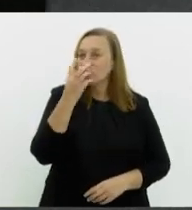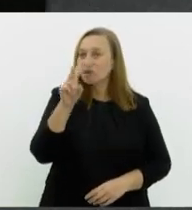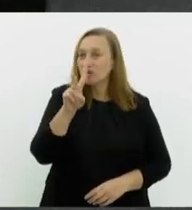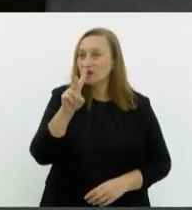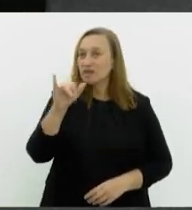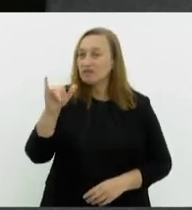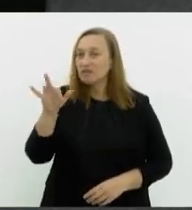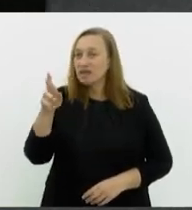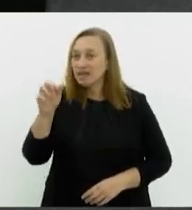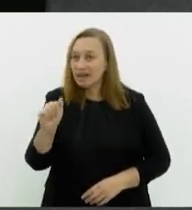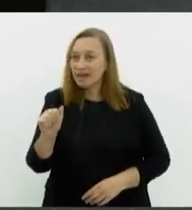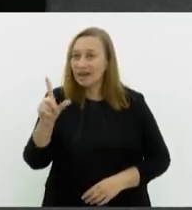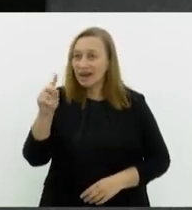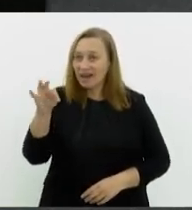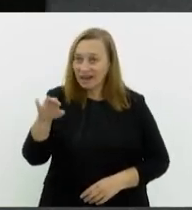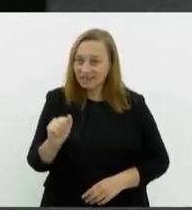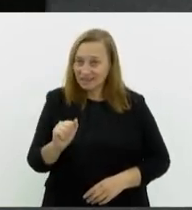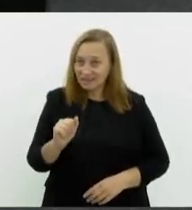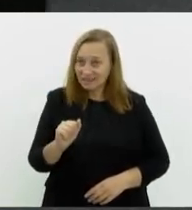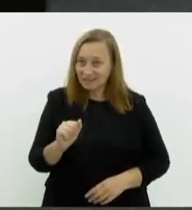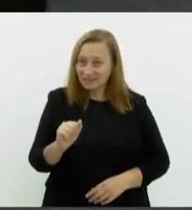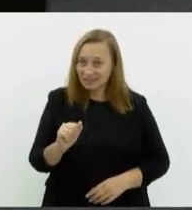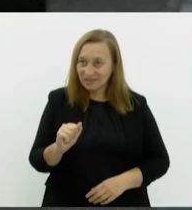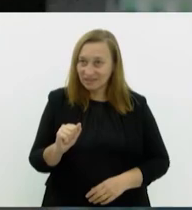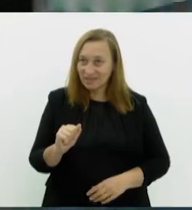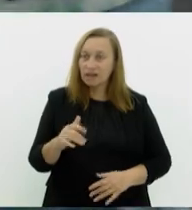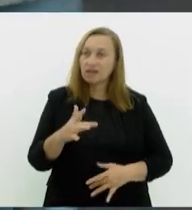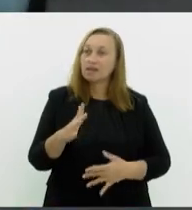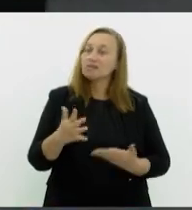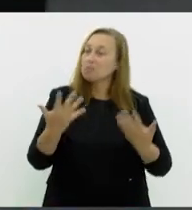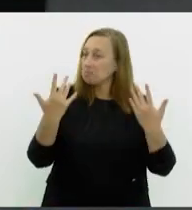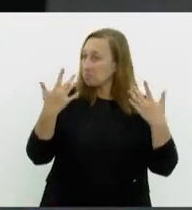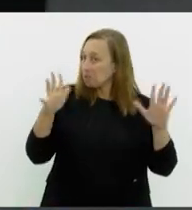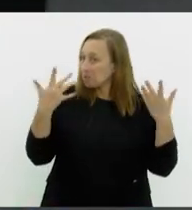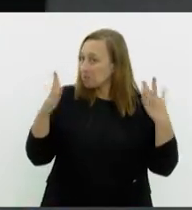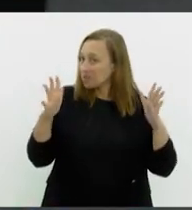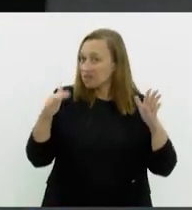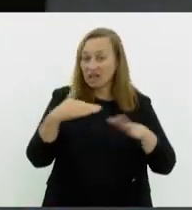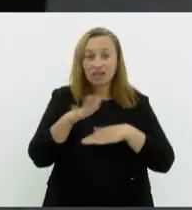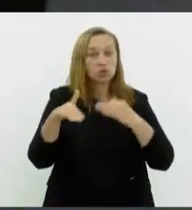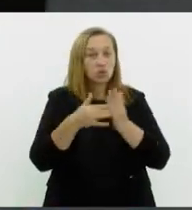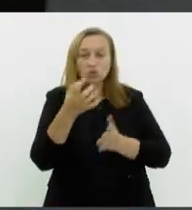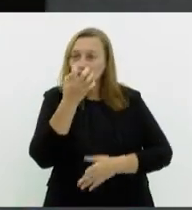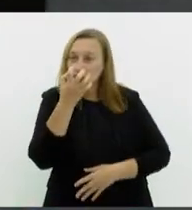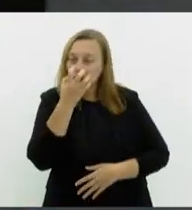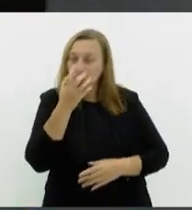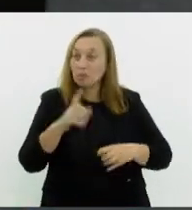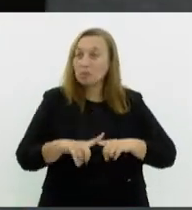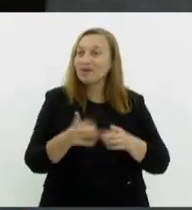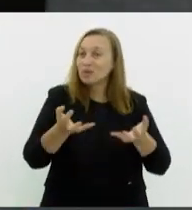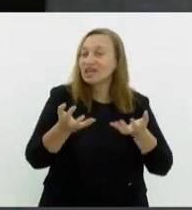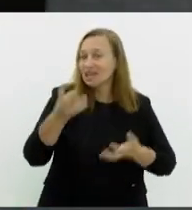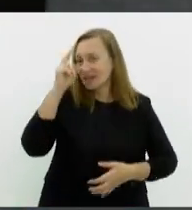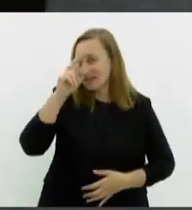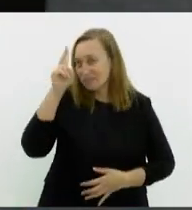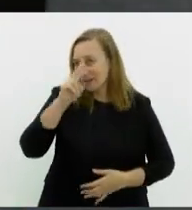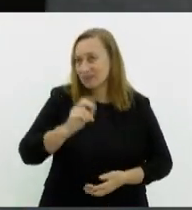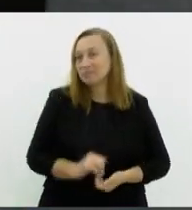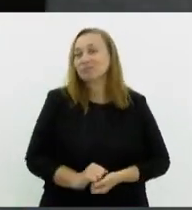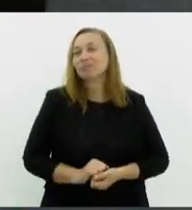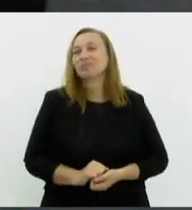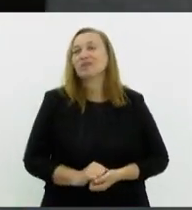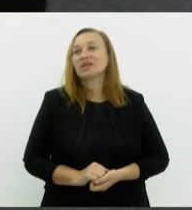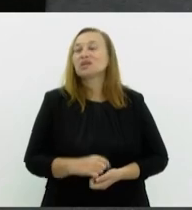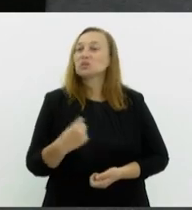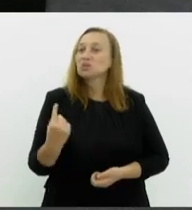todas as espécies, inclusive vira-latas, devem ser saudados, né? Agora, eu queria lembrar que o